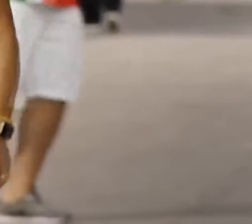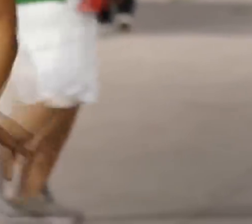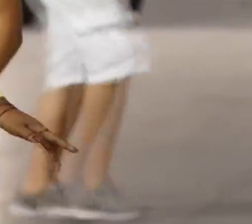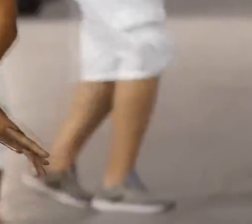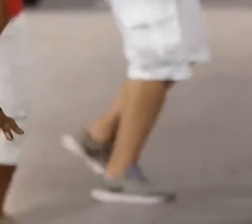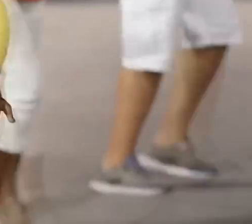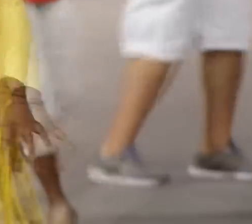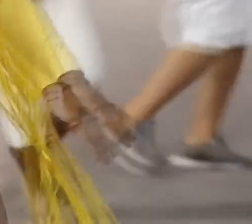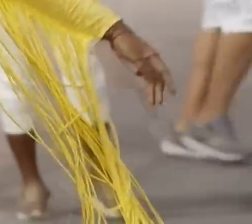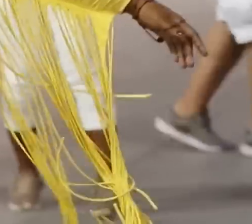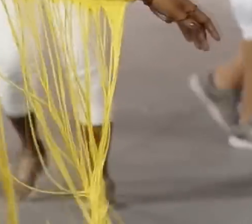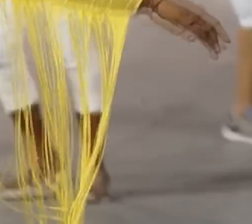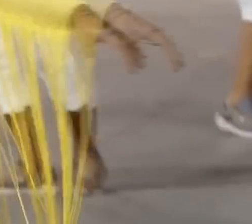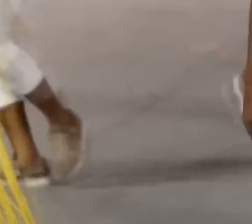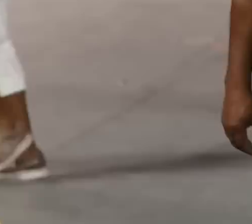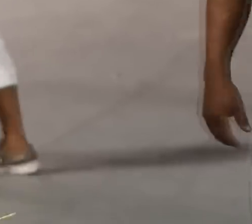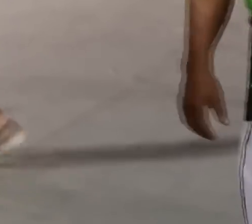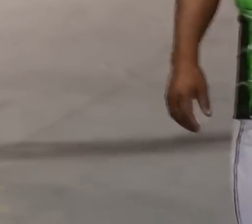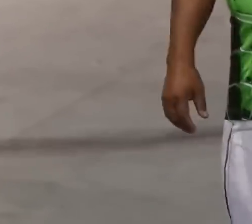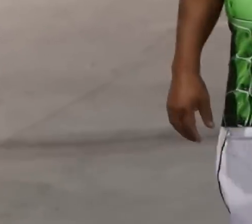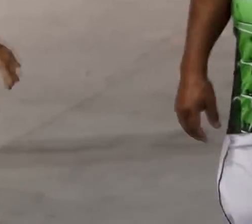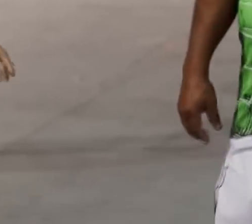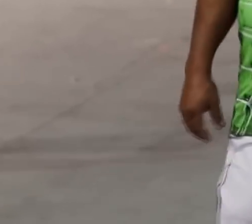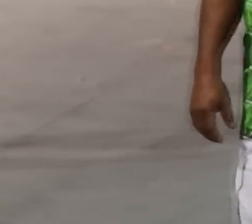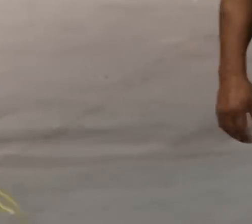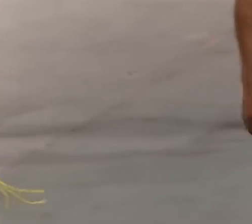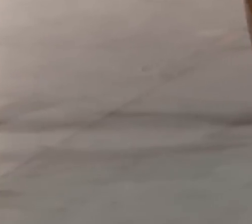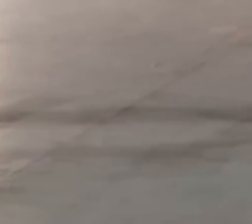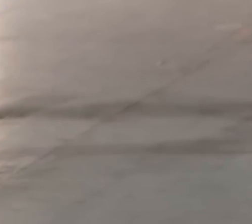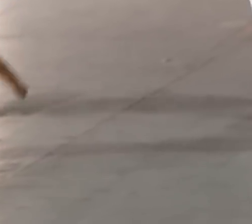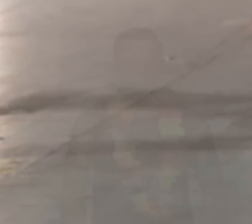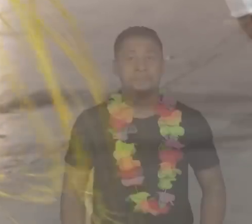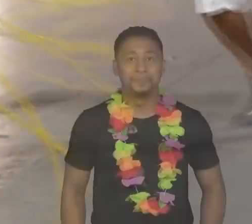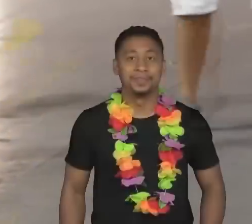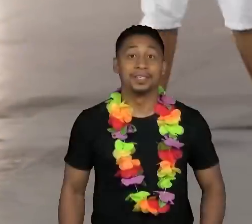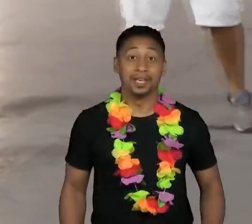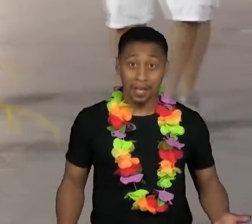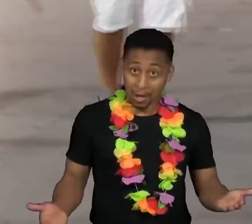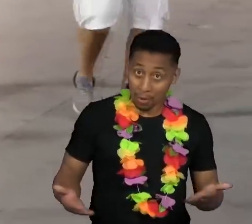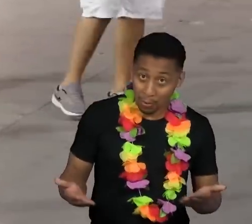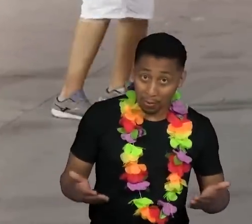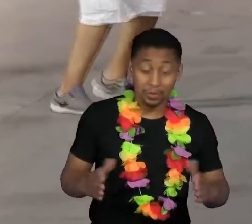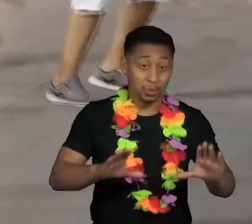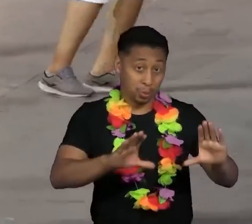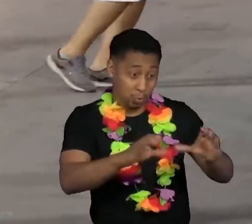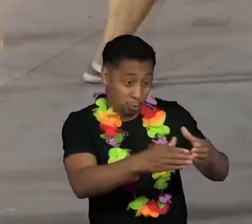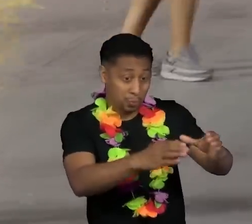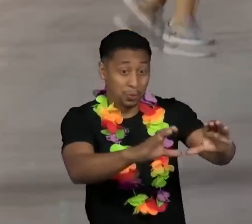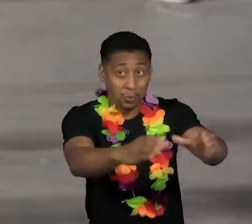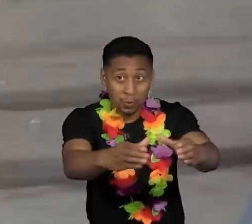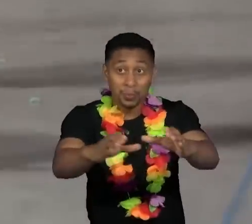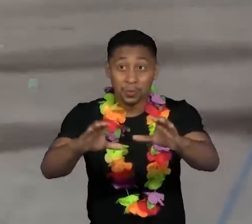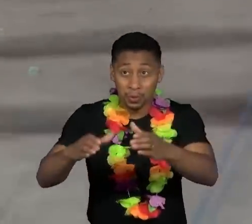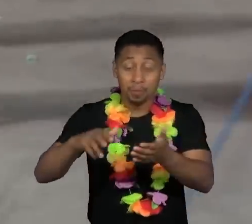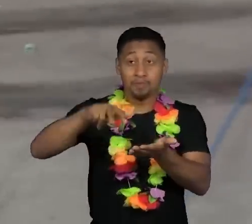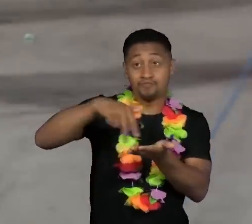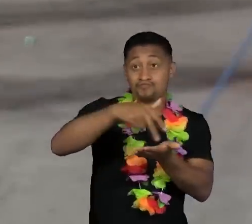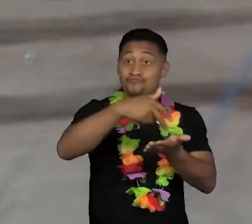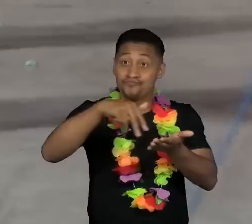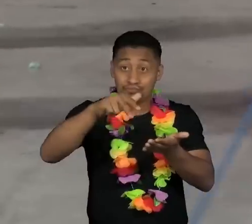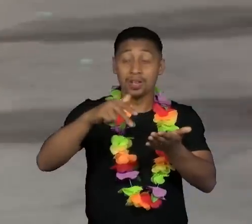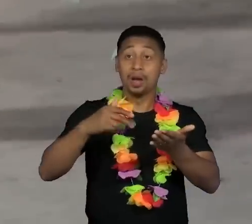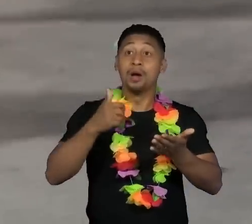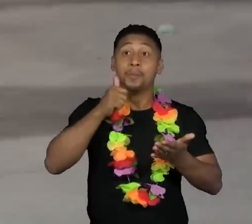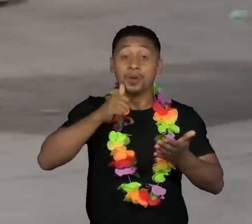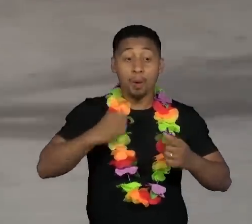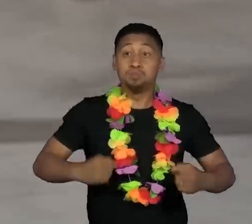Do Oriente, tronco forte, baobá. Hoje existem alas de passista para mulheres gordas. Eu acho